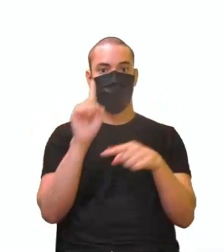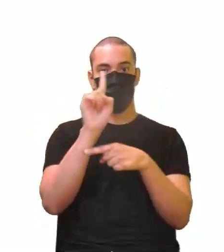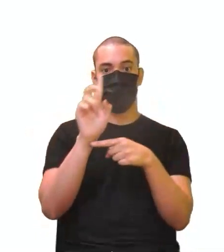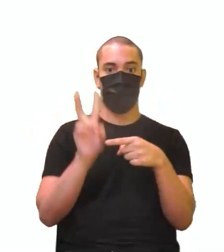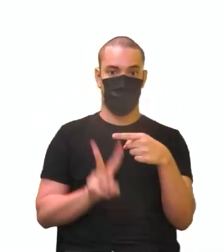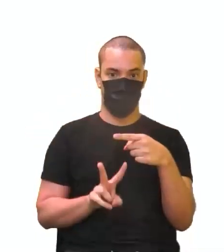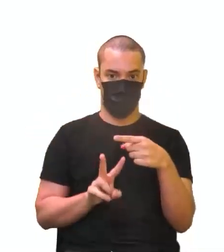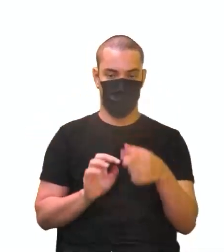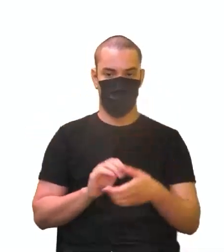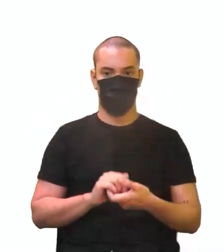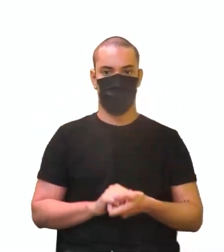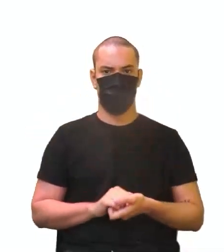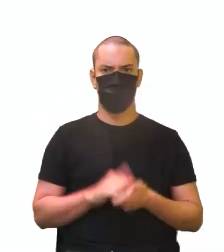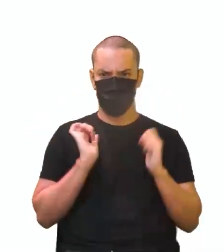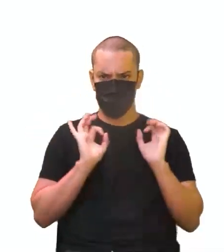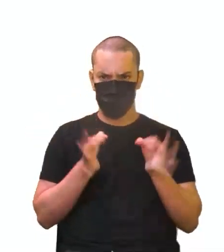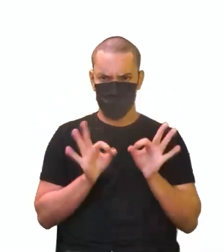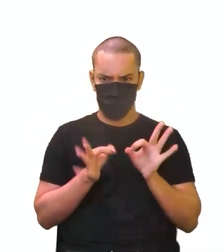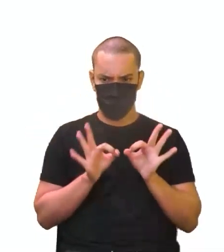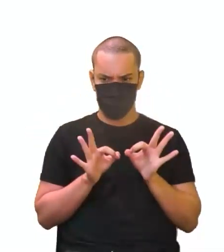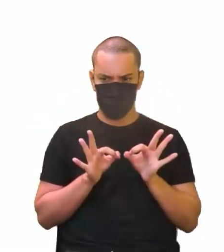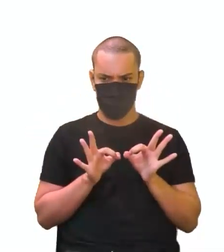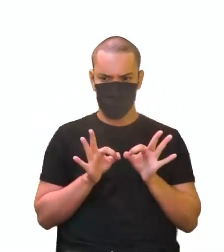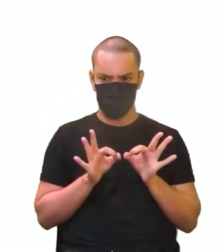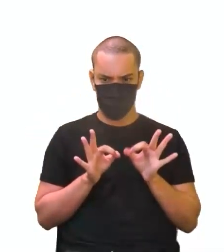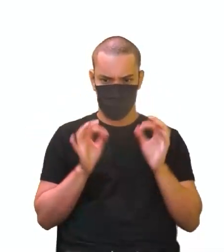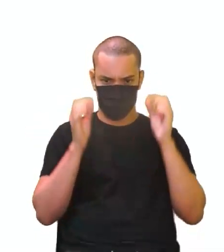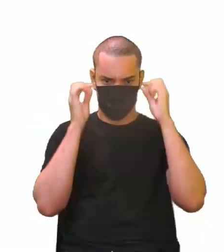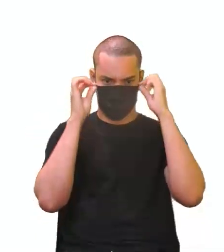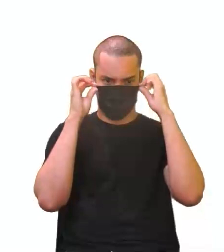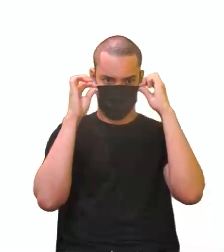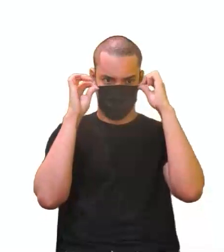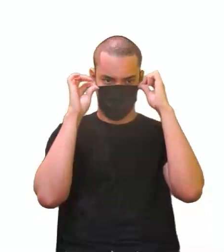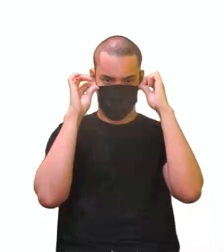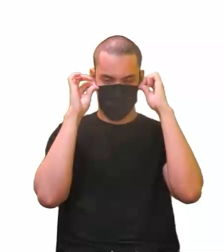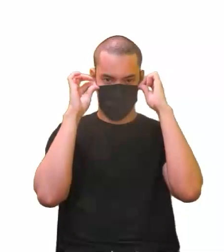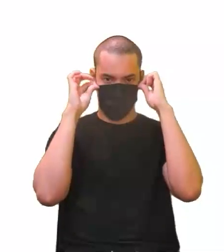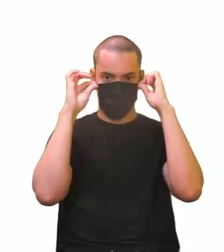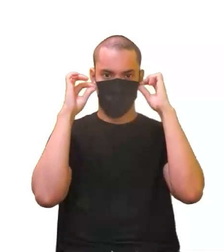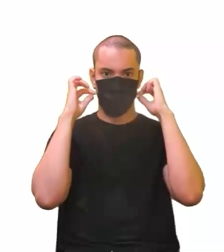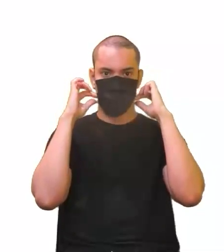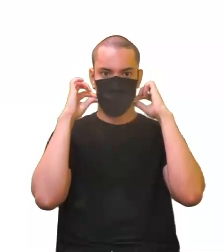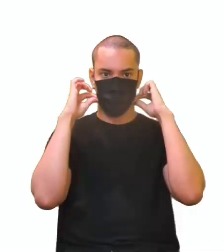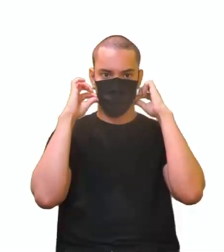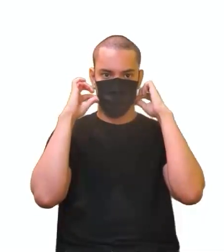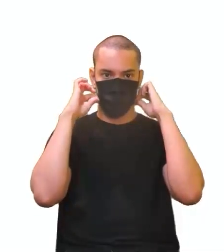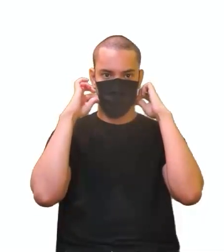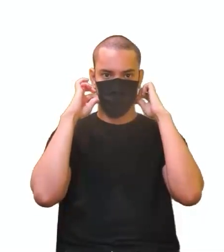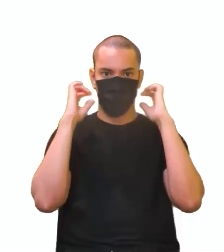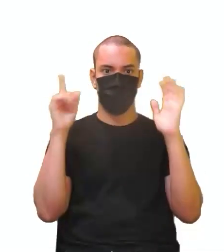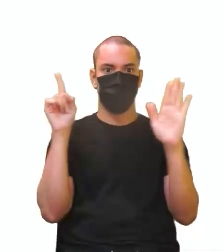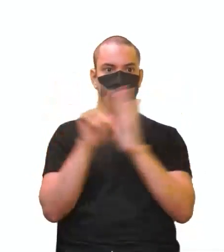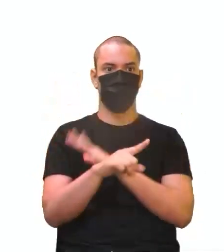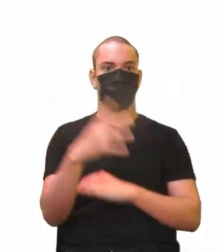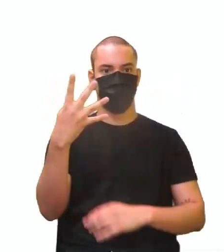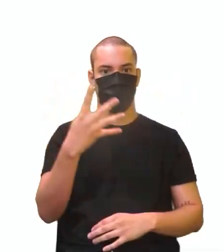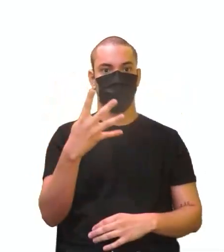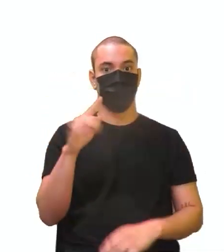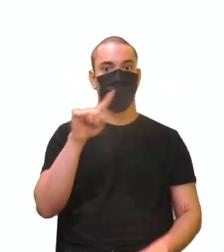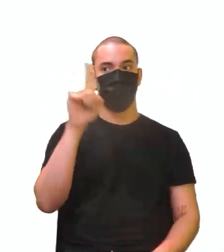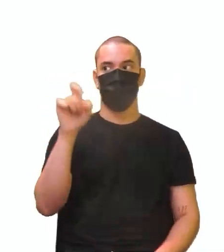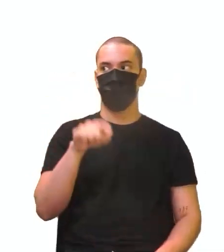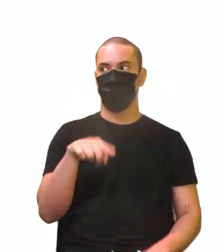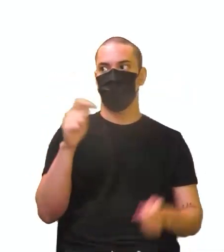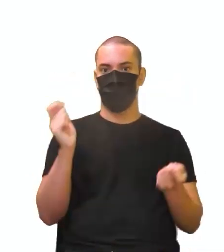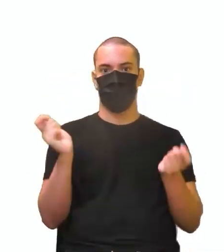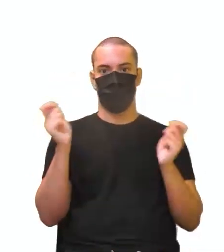tá? Tranquilo? Vamos para a questão de número 4.